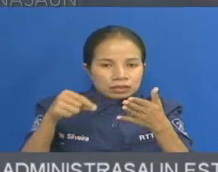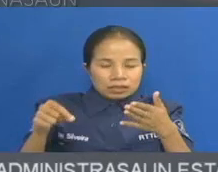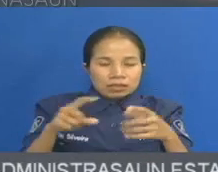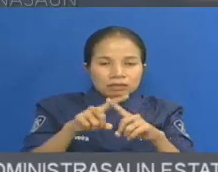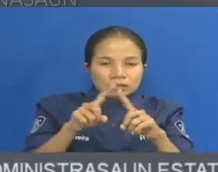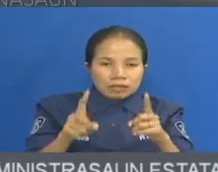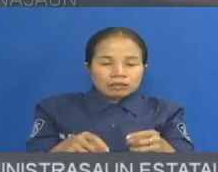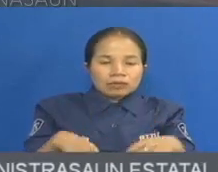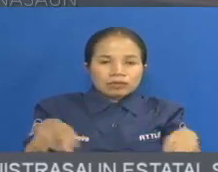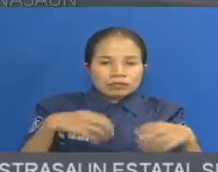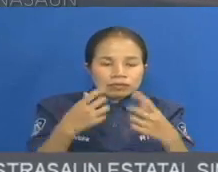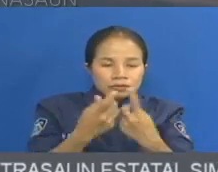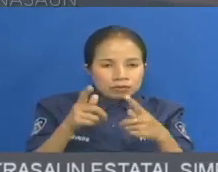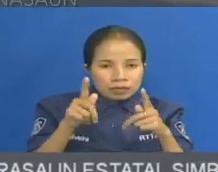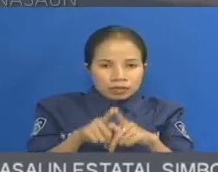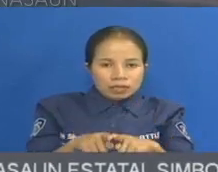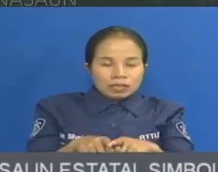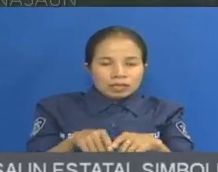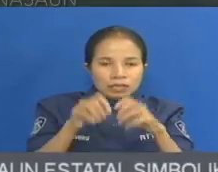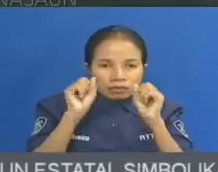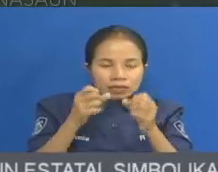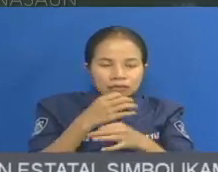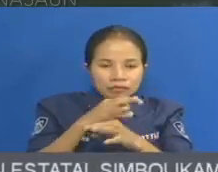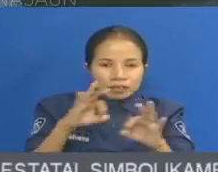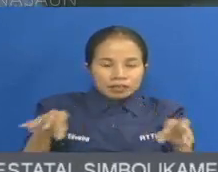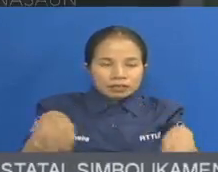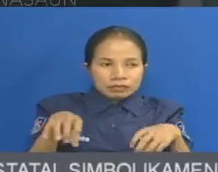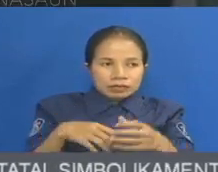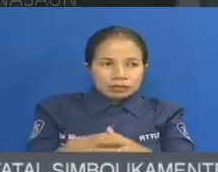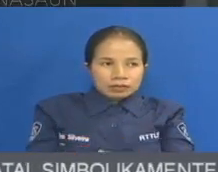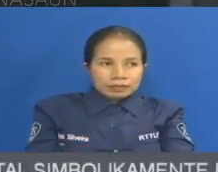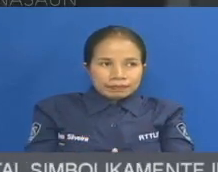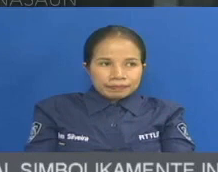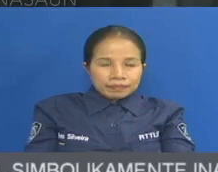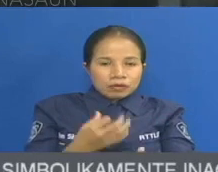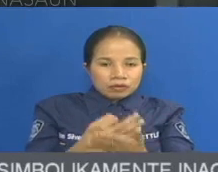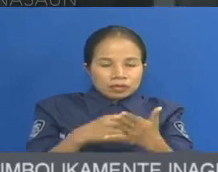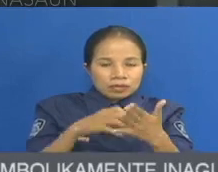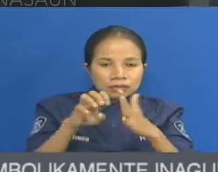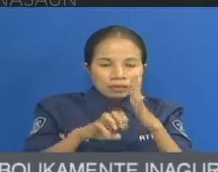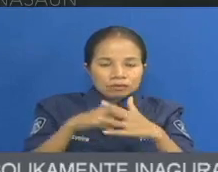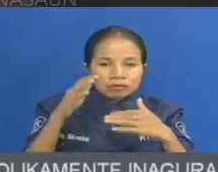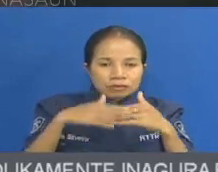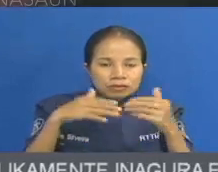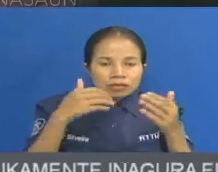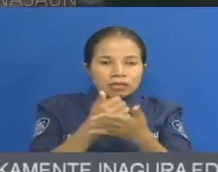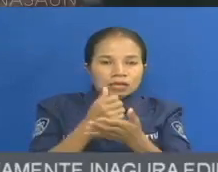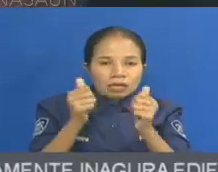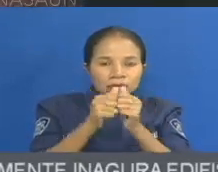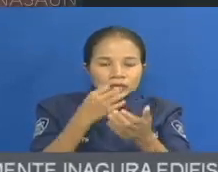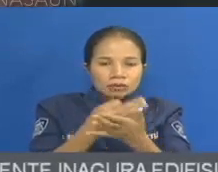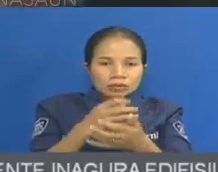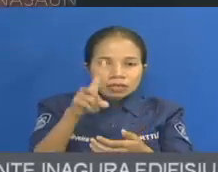mas bem o esforço companhia, nem consegue finalizar obra né. Orçamento Estado da construção refere ao montante dólar